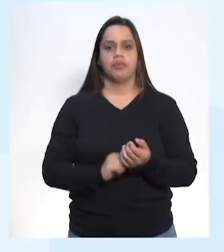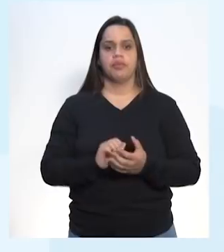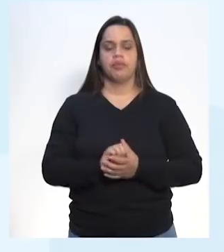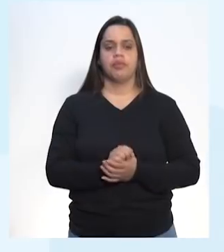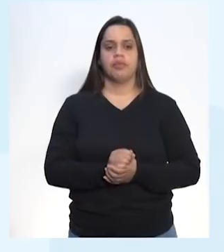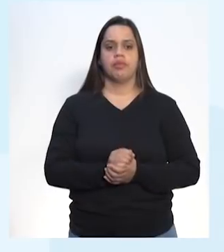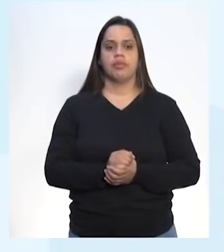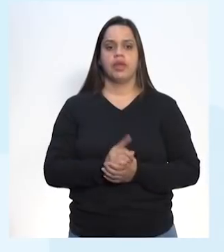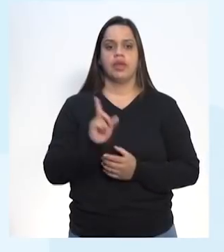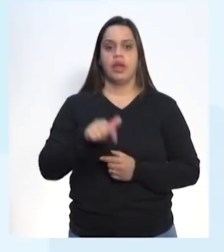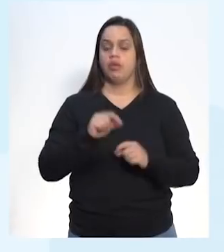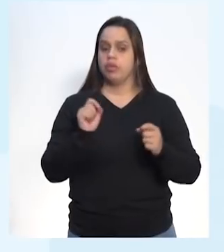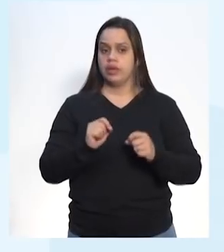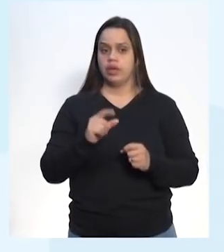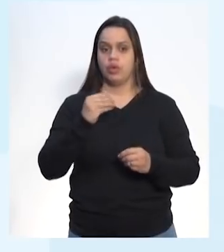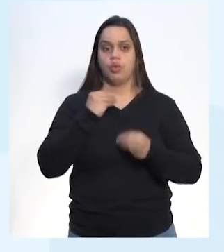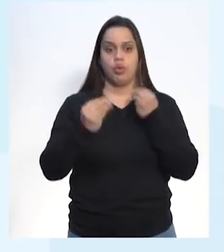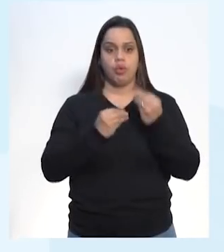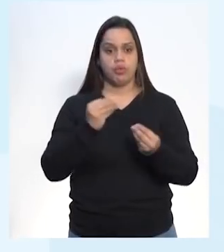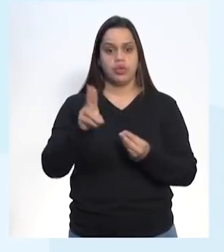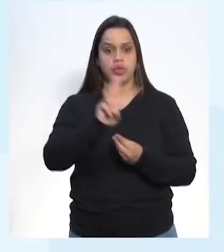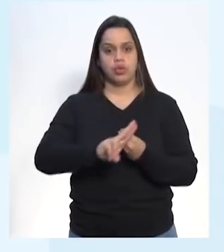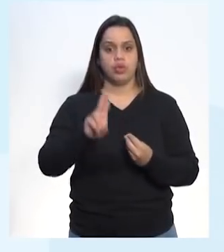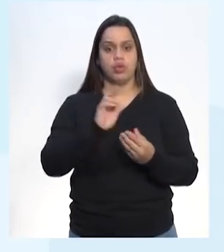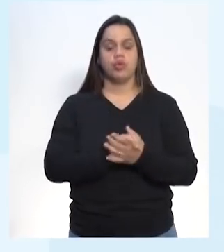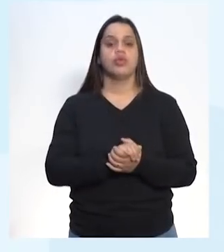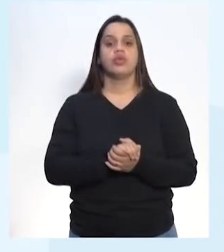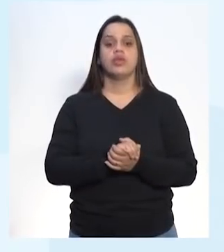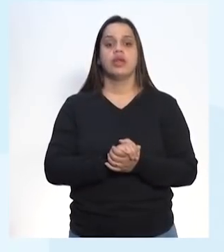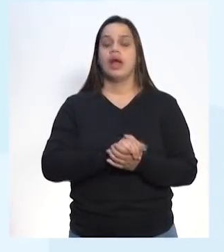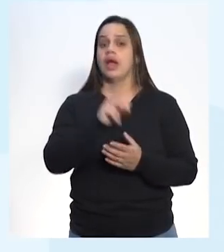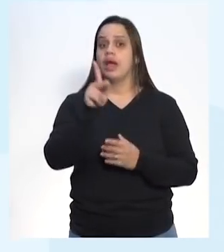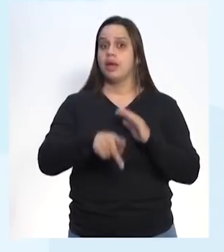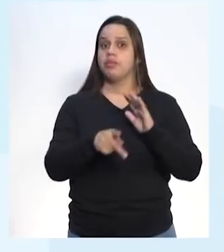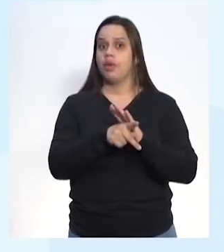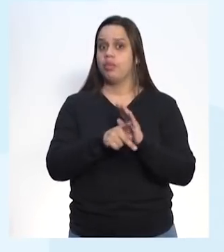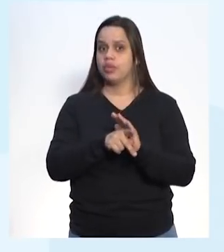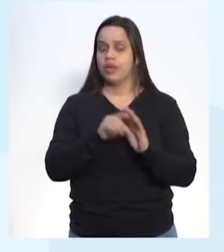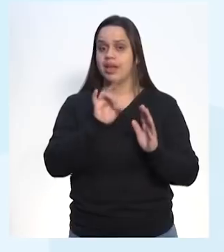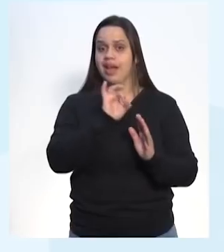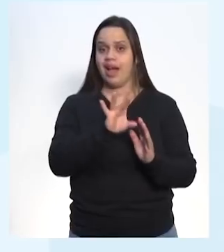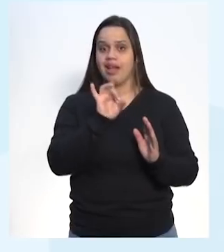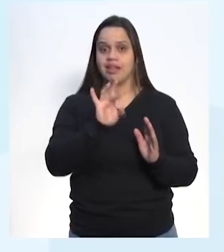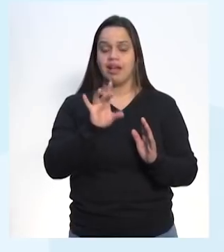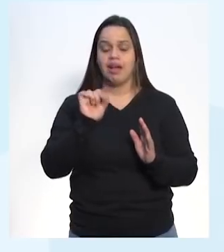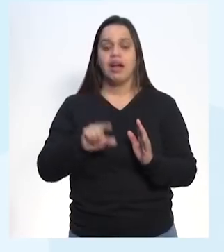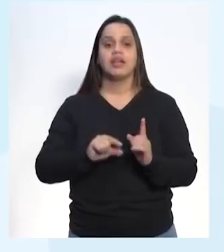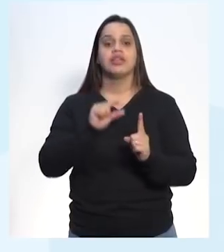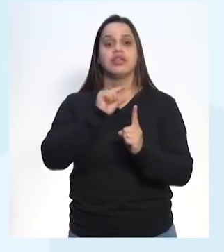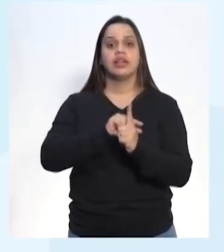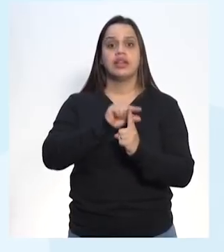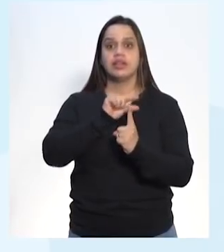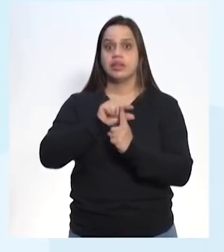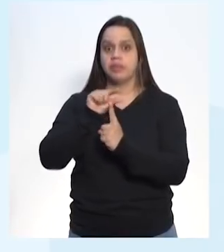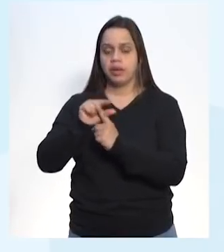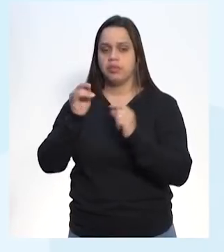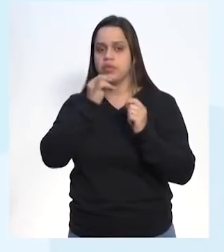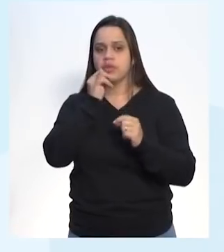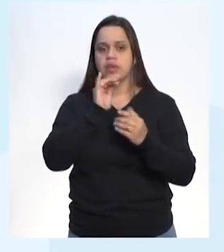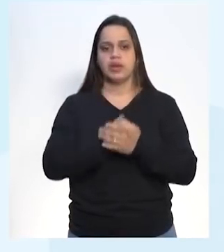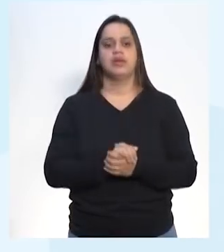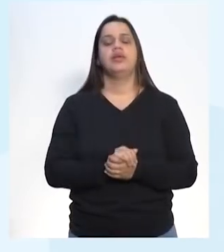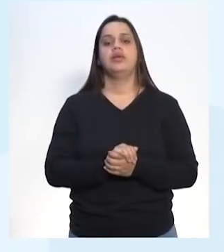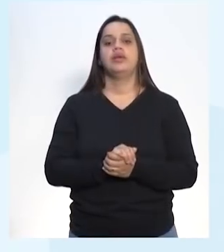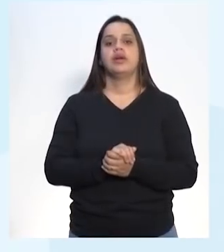seguinte. Então, o sistema decimal, nós utilizamos as casas decimais, né, Ale? Nós utilizamos ali a partir, por exemplo, então